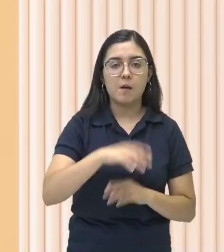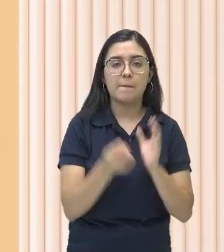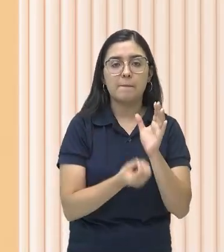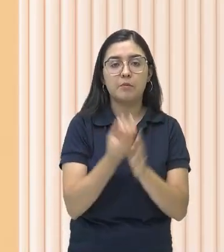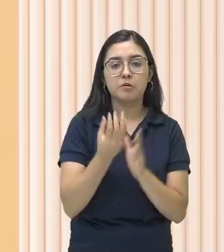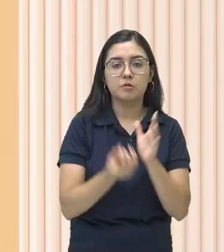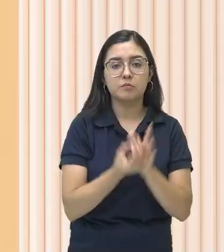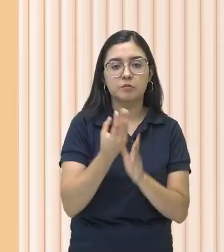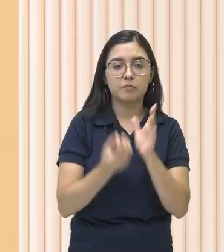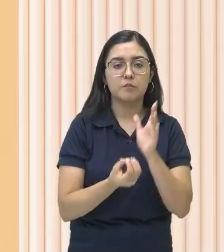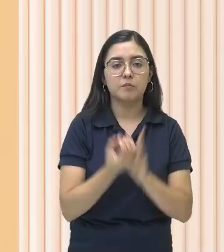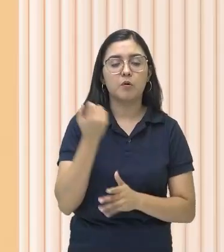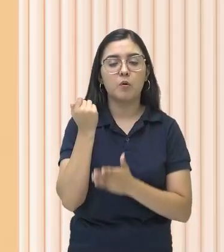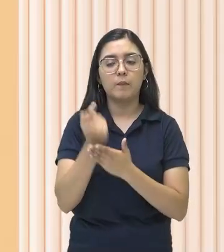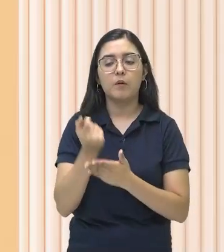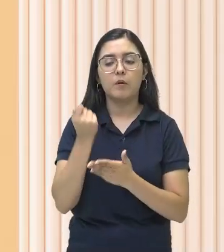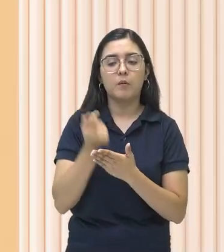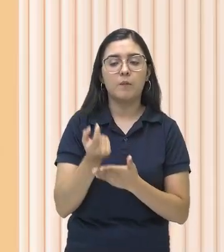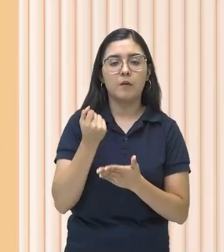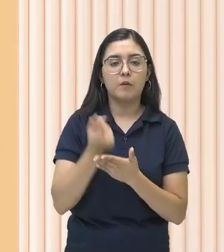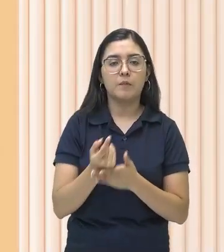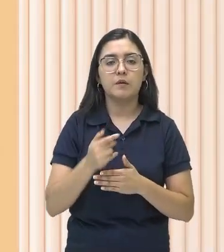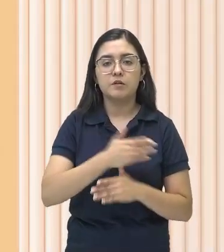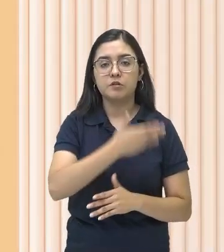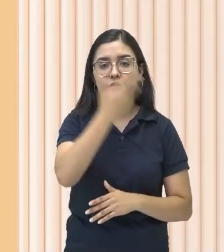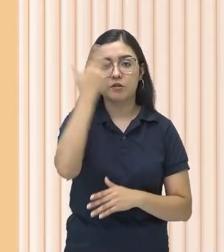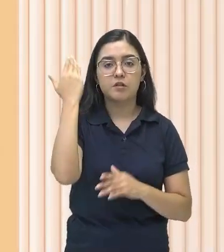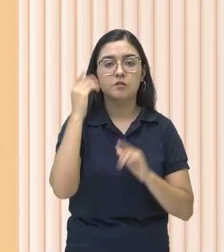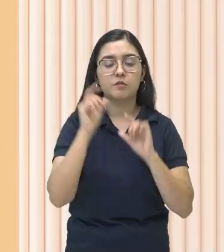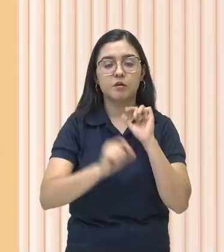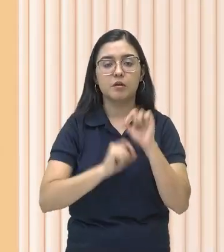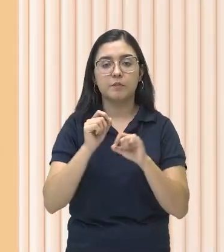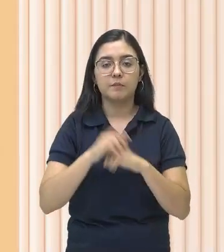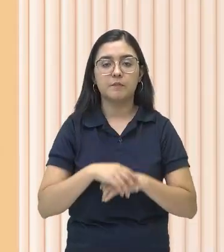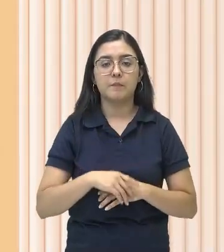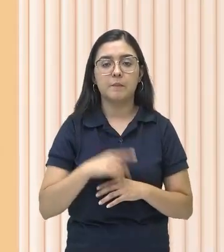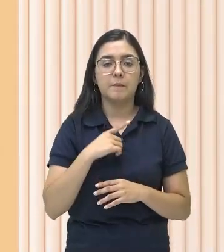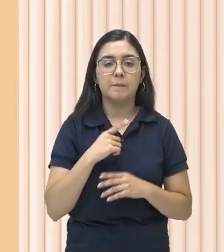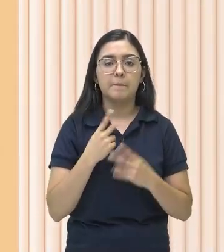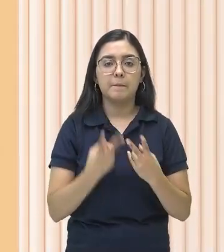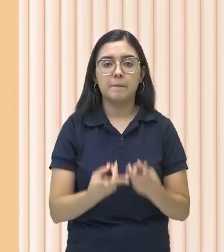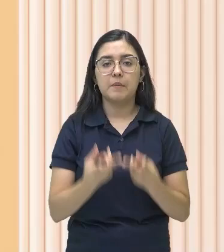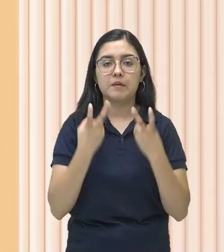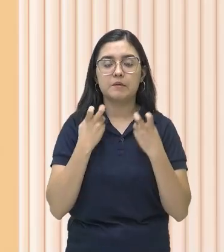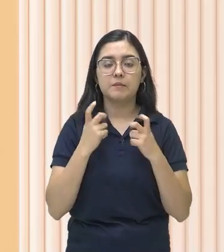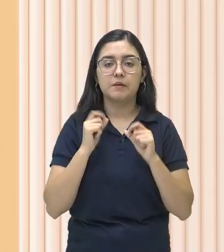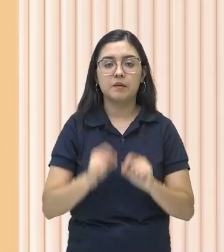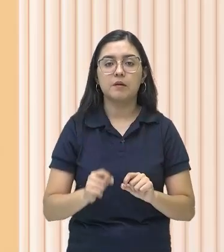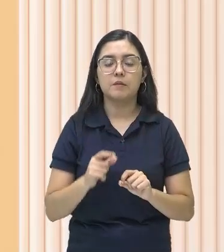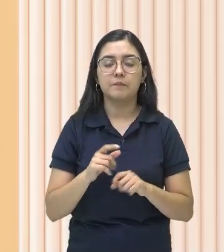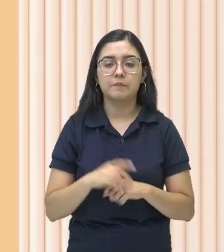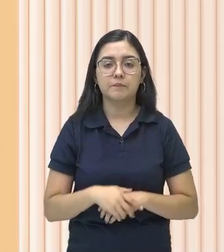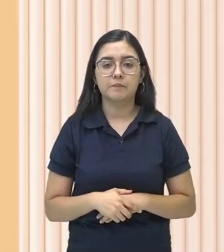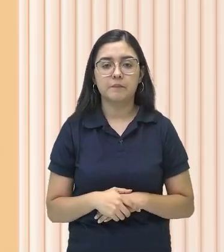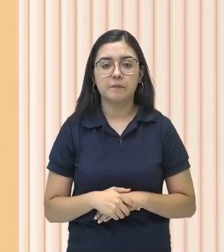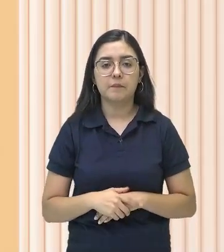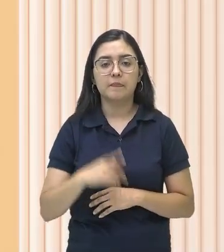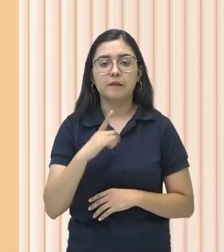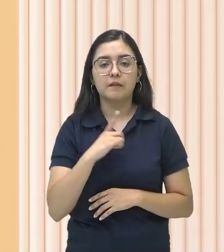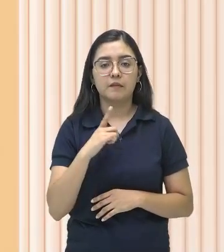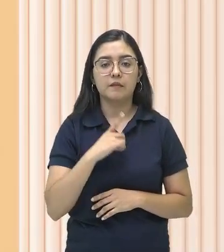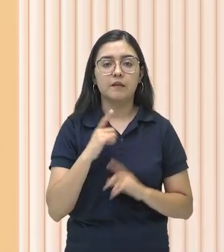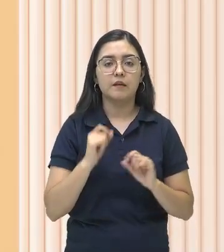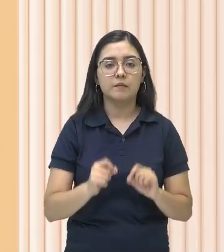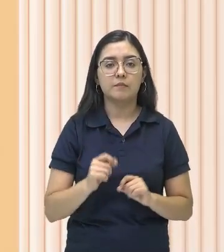do consumo, e esquece muitas vezes de perceber que do outro lado, né, tem alguém